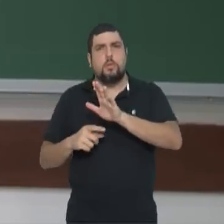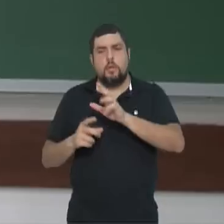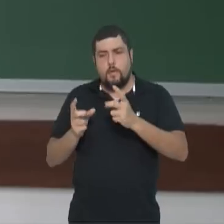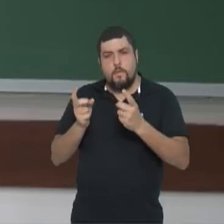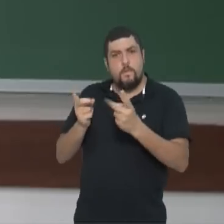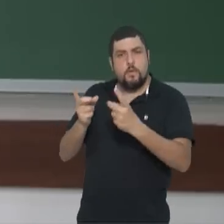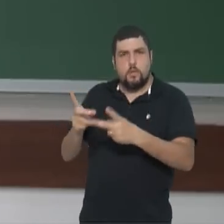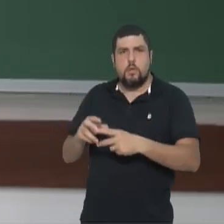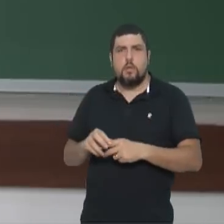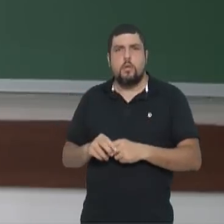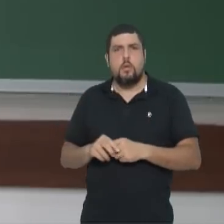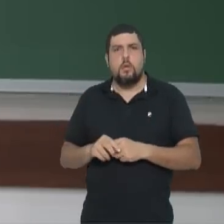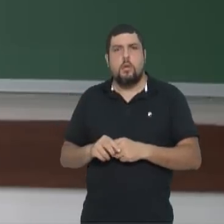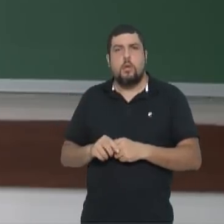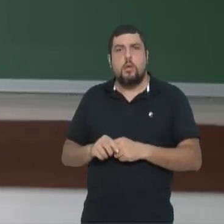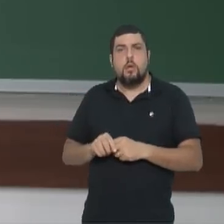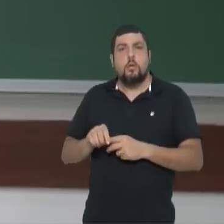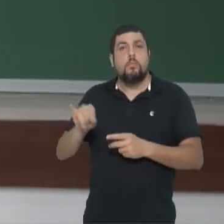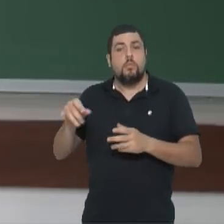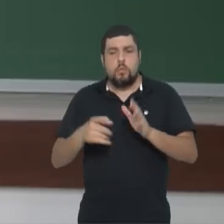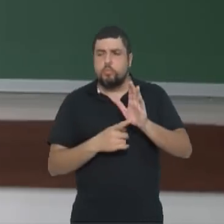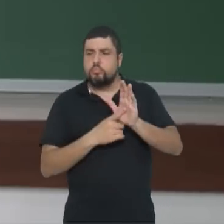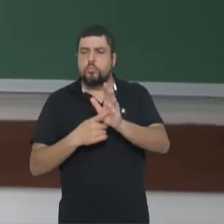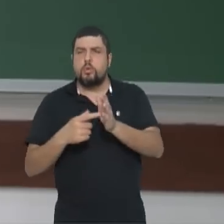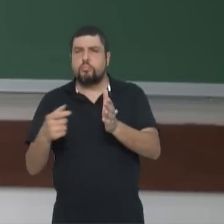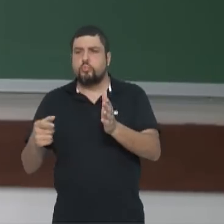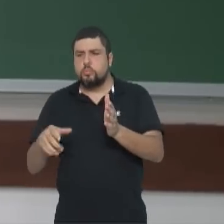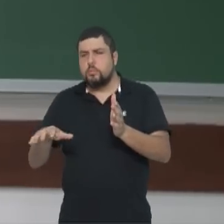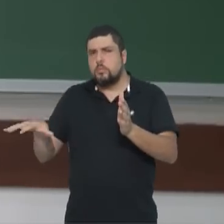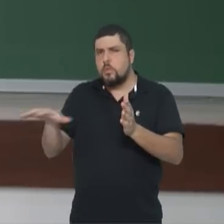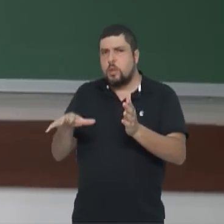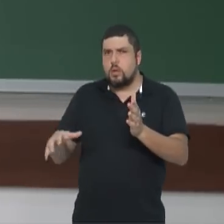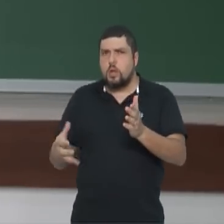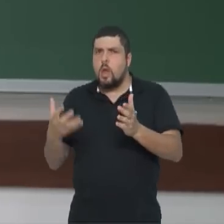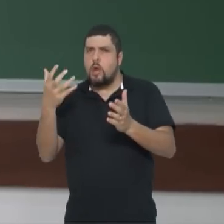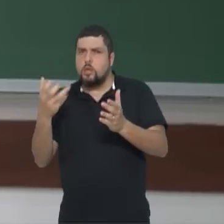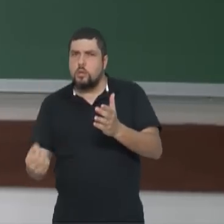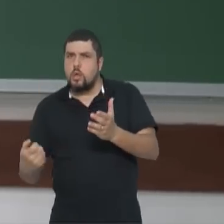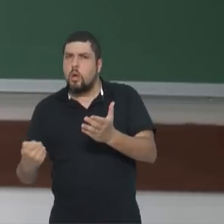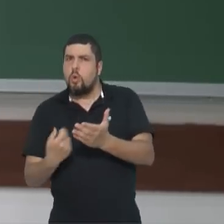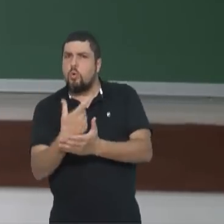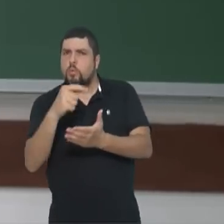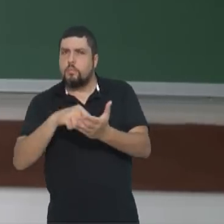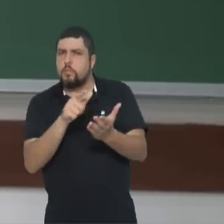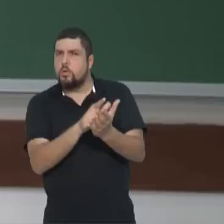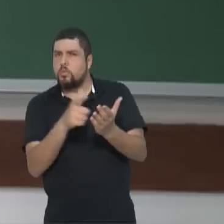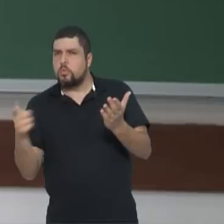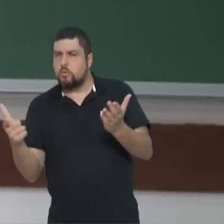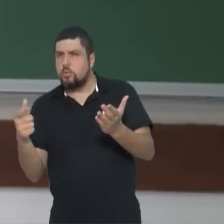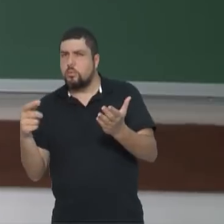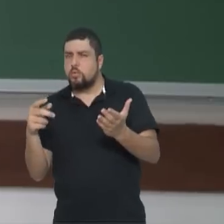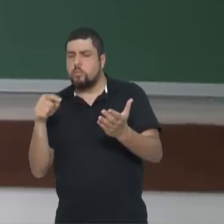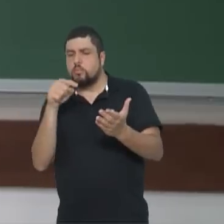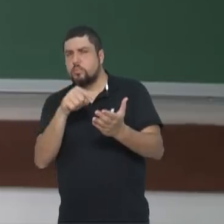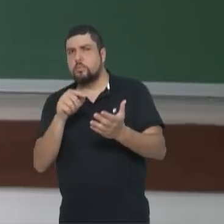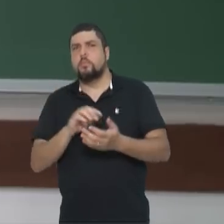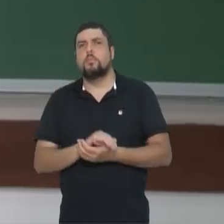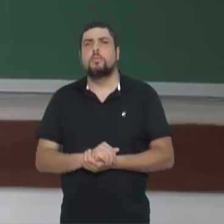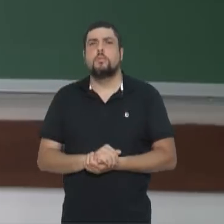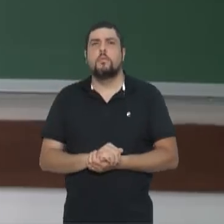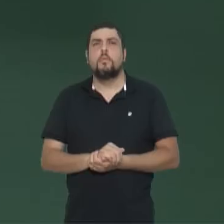compraria a sua manchete, né? O seu jornal com base na sua manchete? Então aqui, opa, nós temos